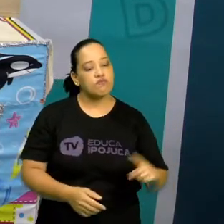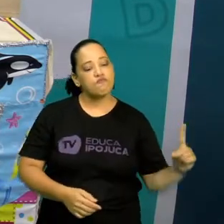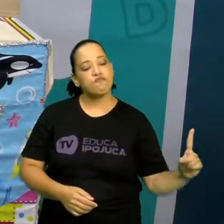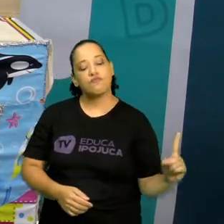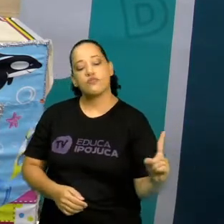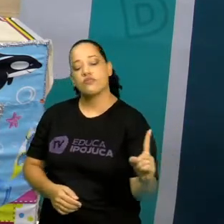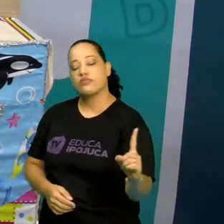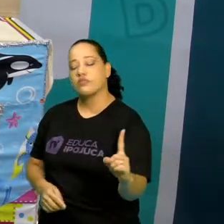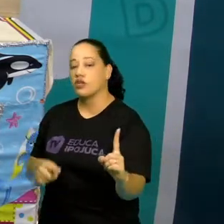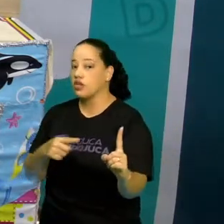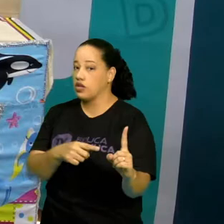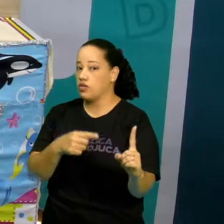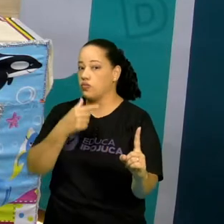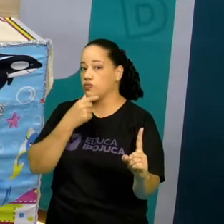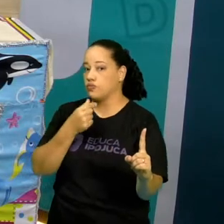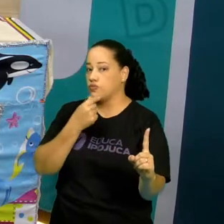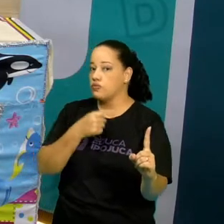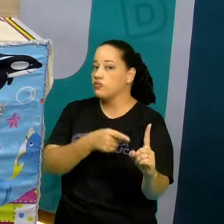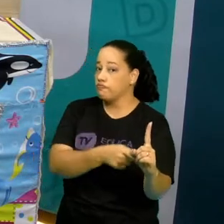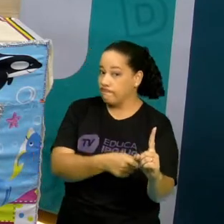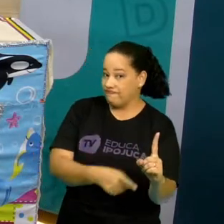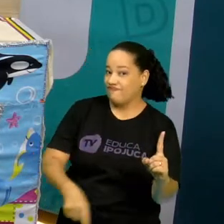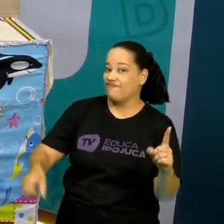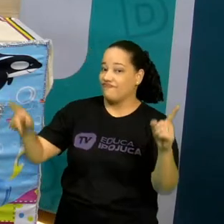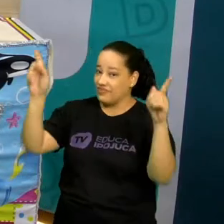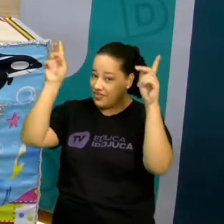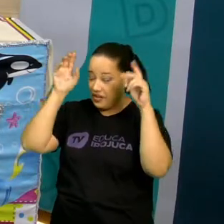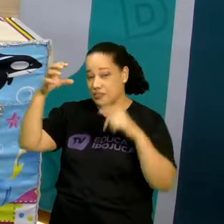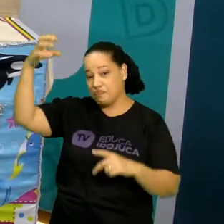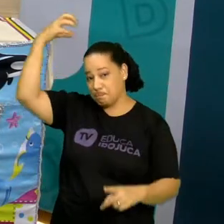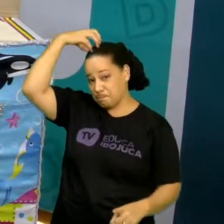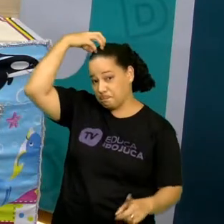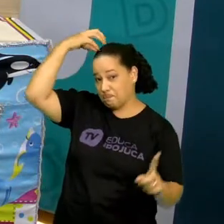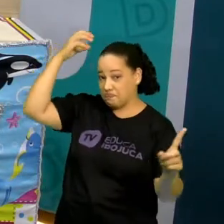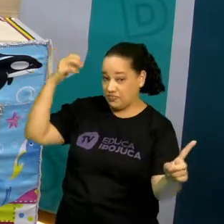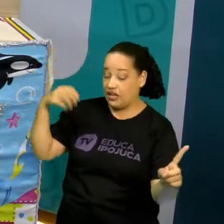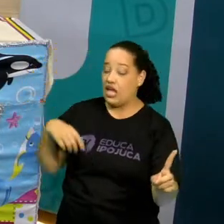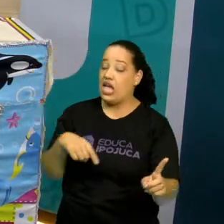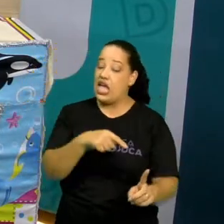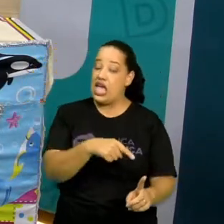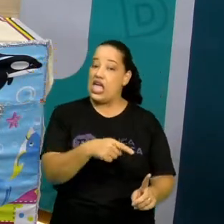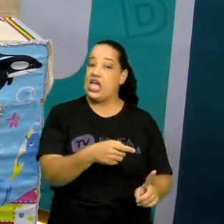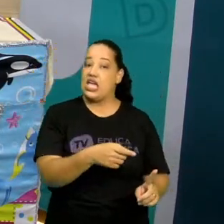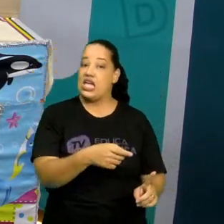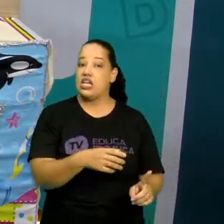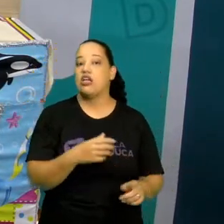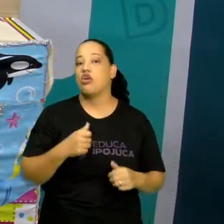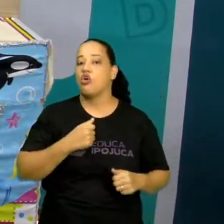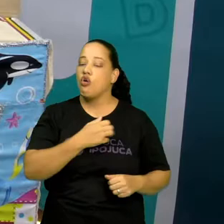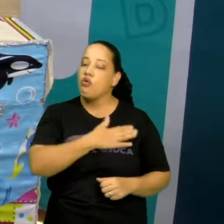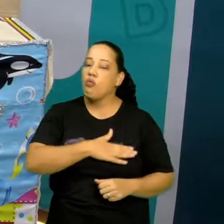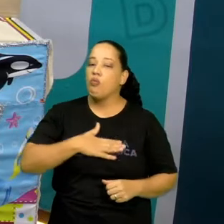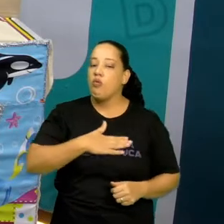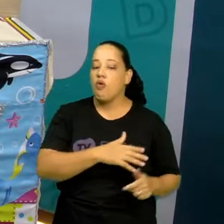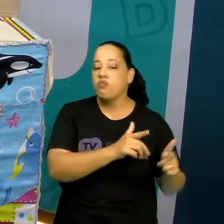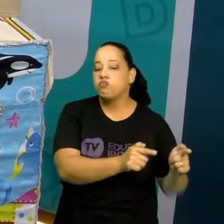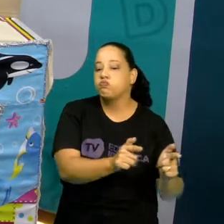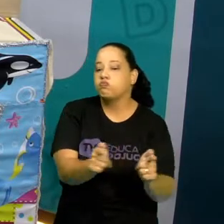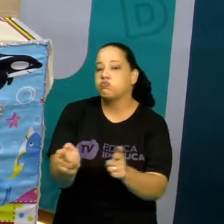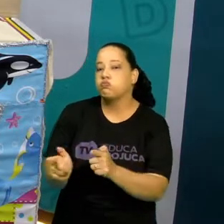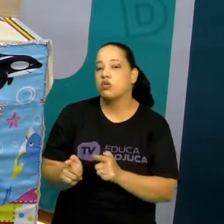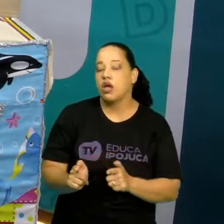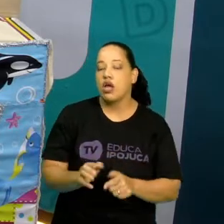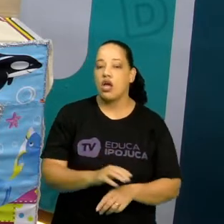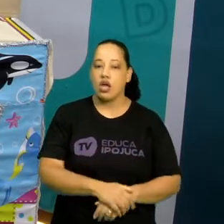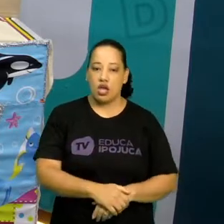por ali o príncipe ele gostava de caçar esse príncipe ouviu quando